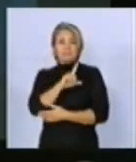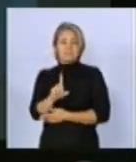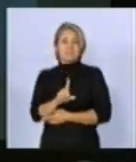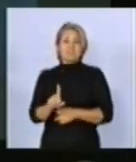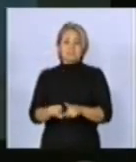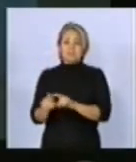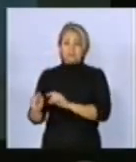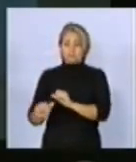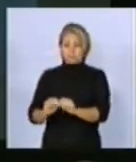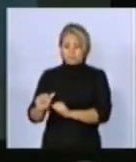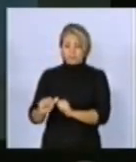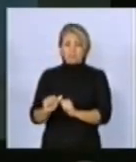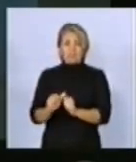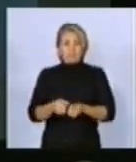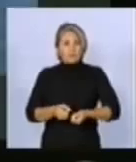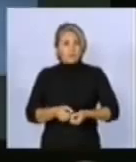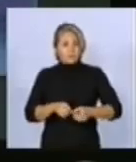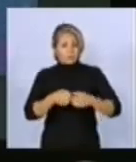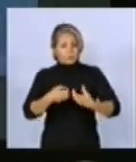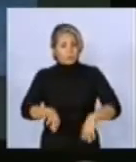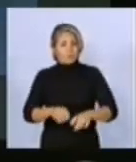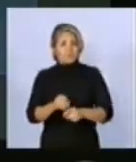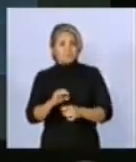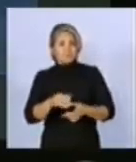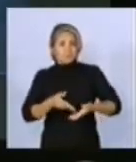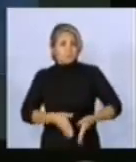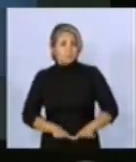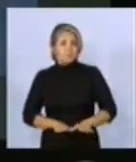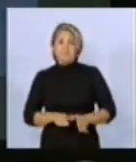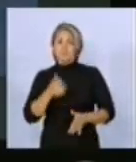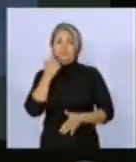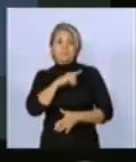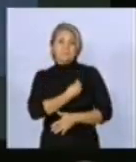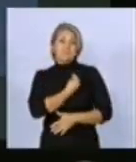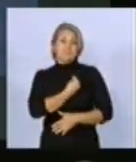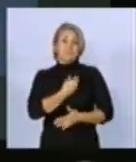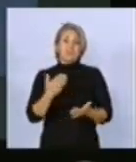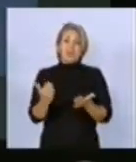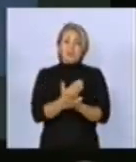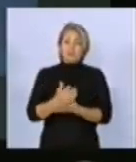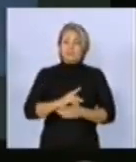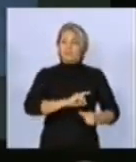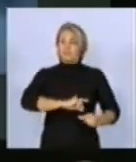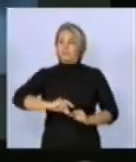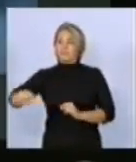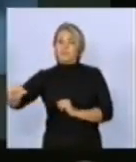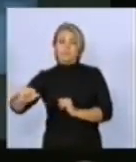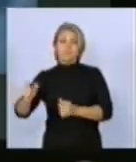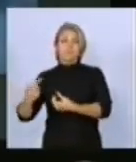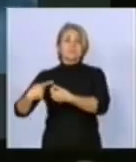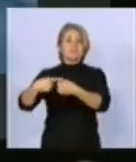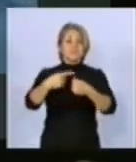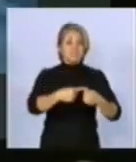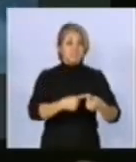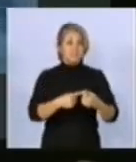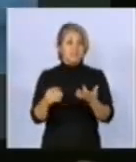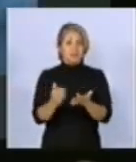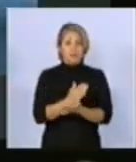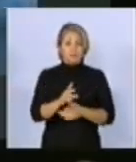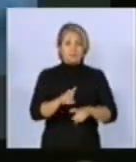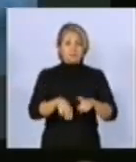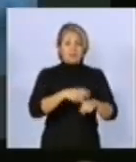ovos porque sabe que se o filhote nascer não vai sobreviver outros se refugiam cidades segundo a Secretaria de Saúde de São Paulo os ataques de